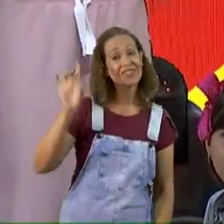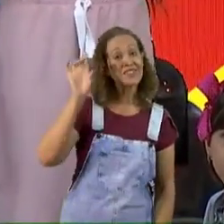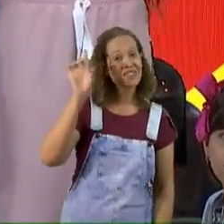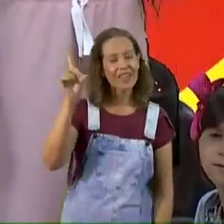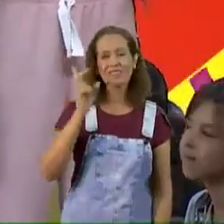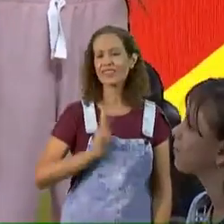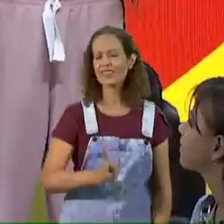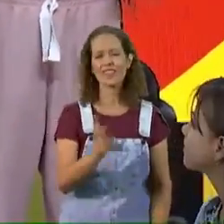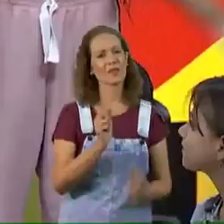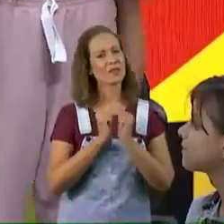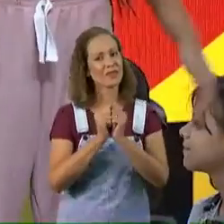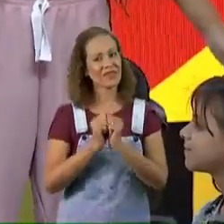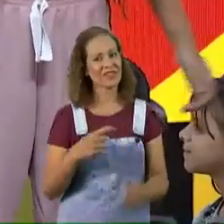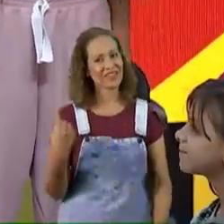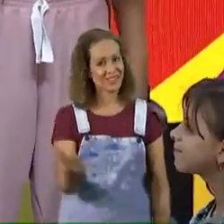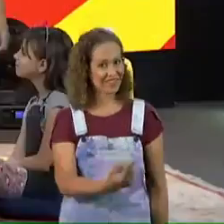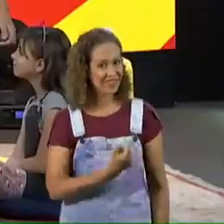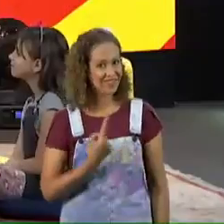está sempre conosco.